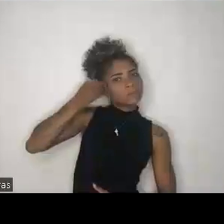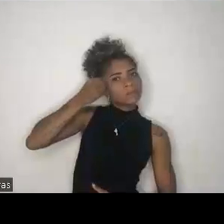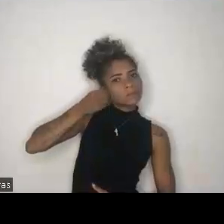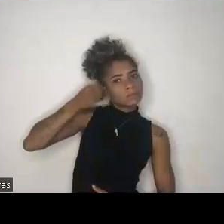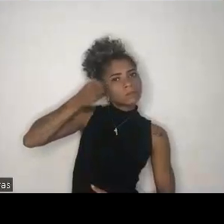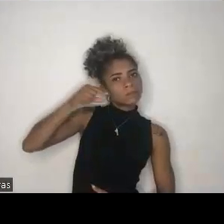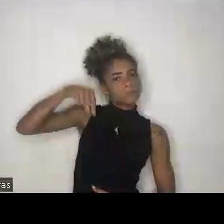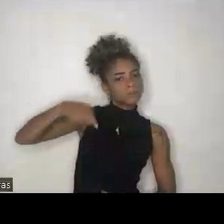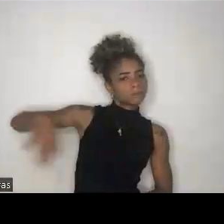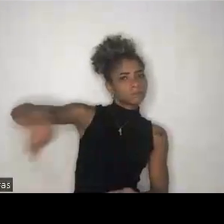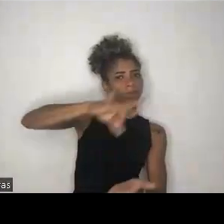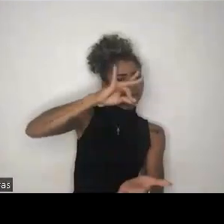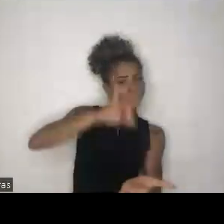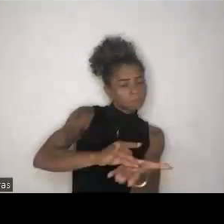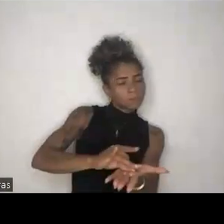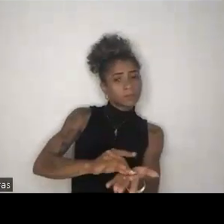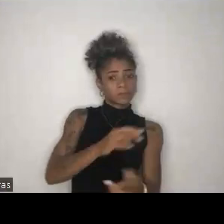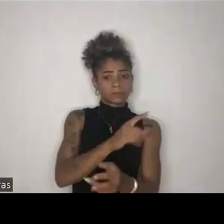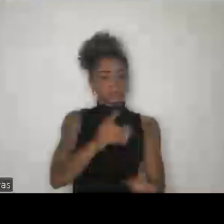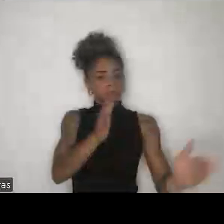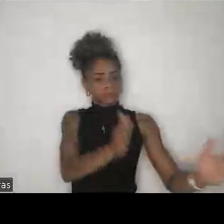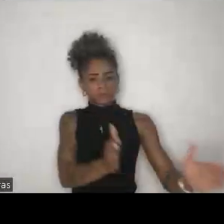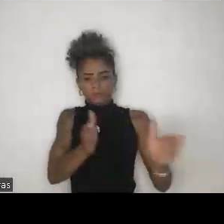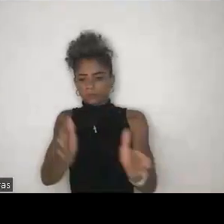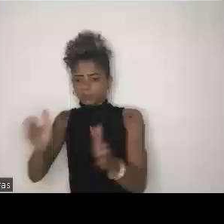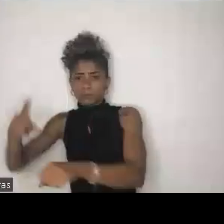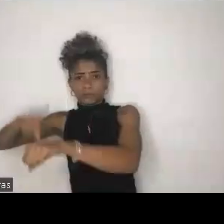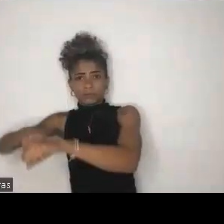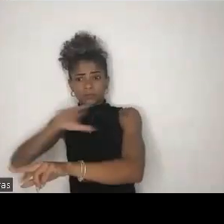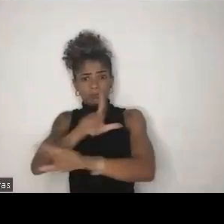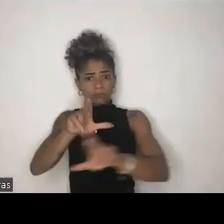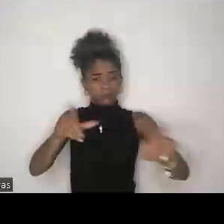né em diferentes tempos geraram conhecimento